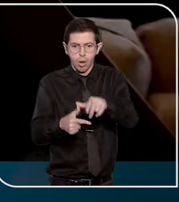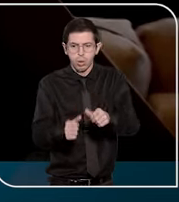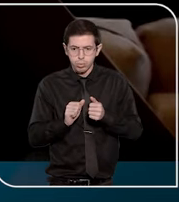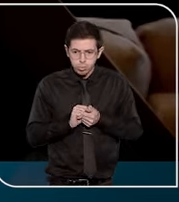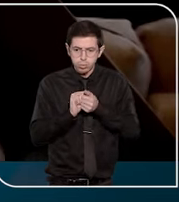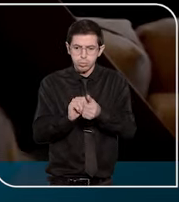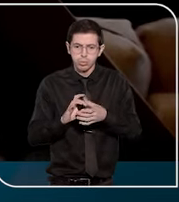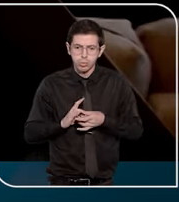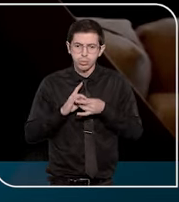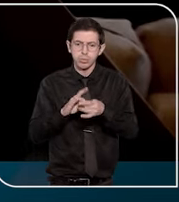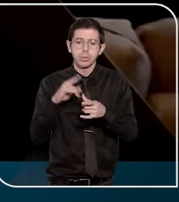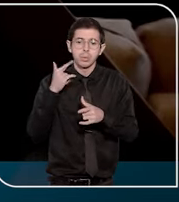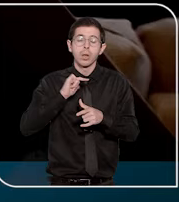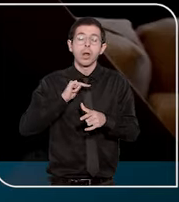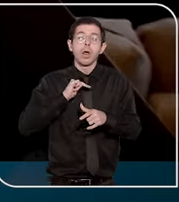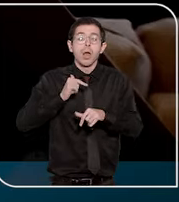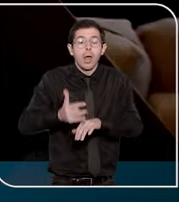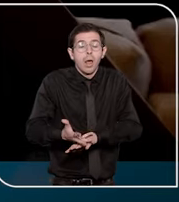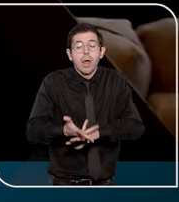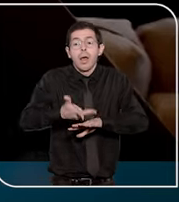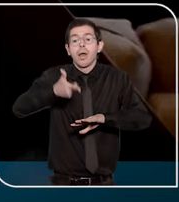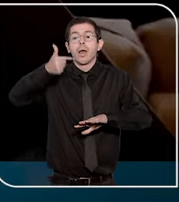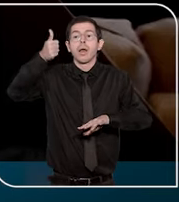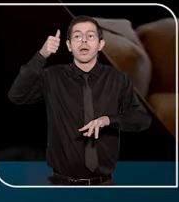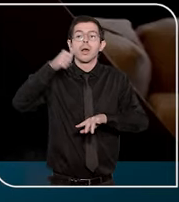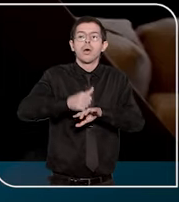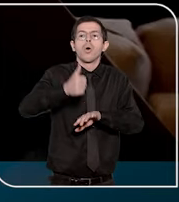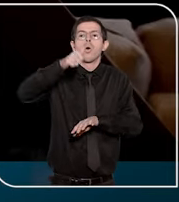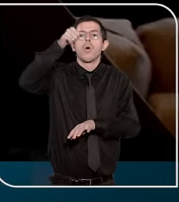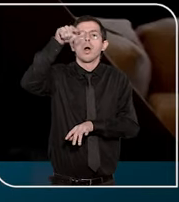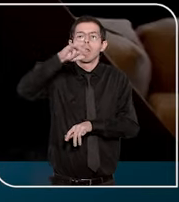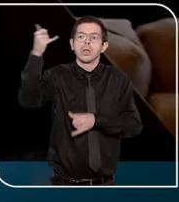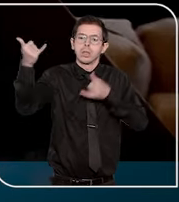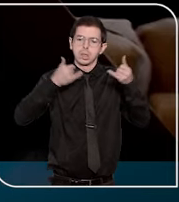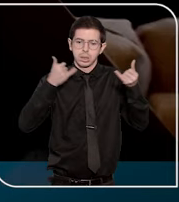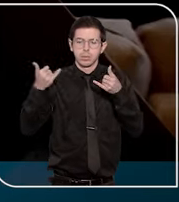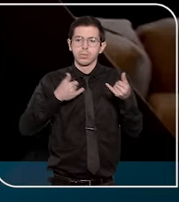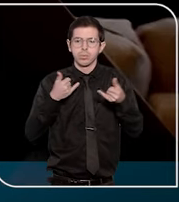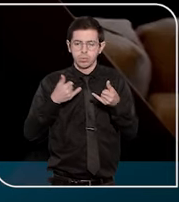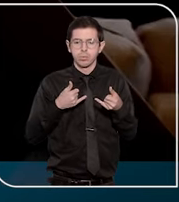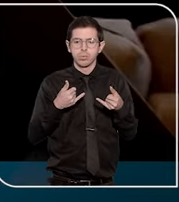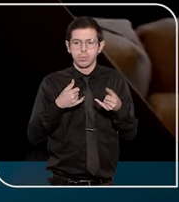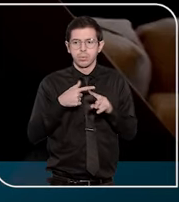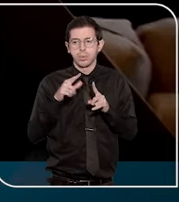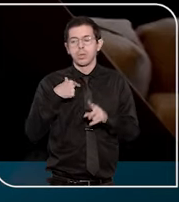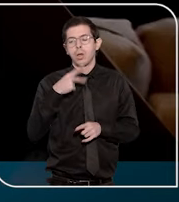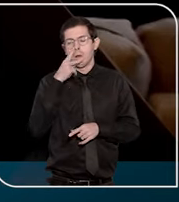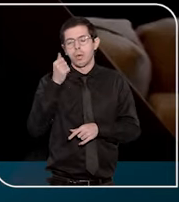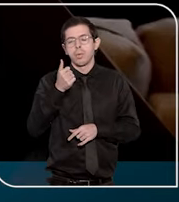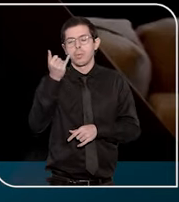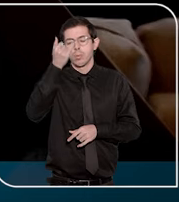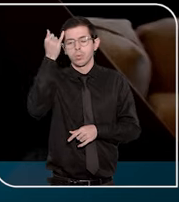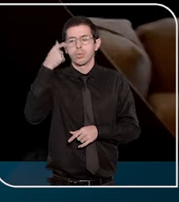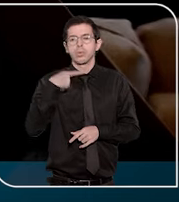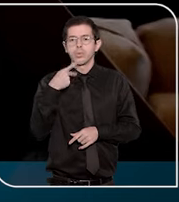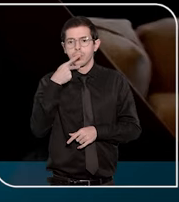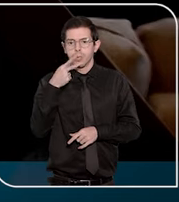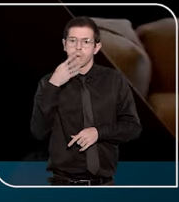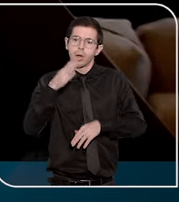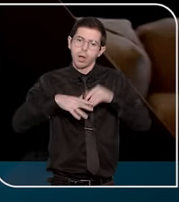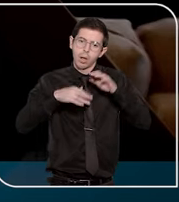para aprimorar a qualidade desses dados. Acho que todo dado é assim que funciona, né? Mas eu acho importante fazer esse registro, até porque nós temos